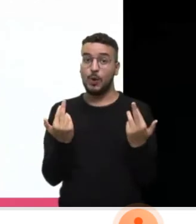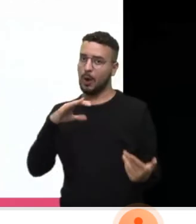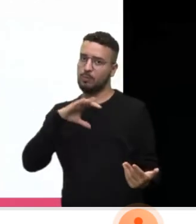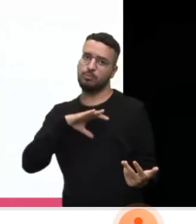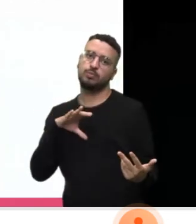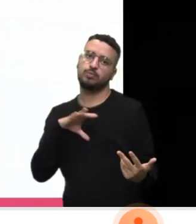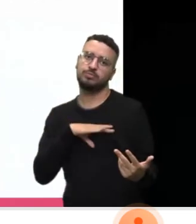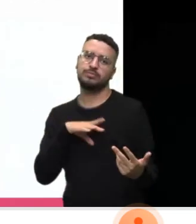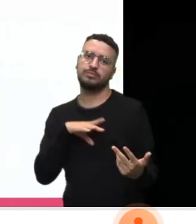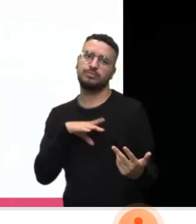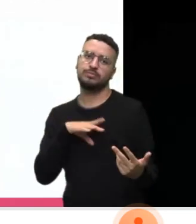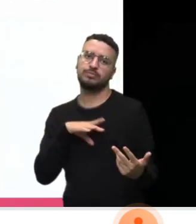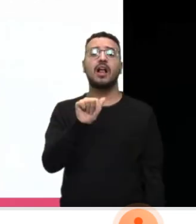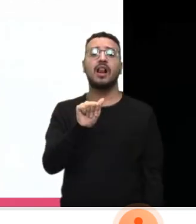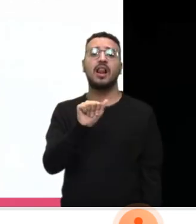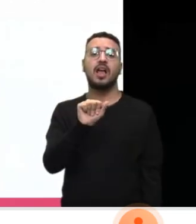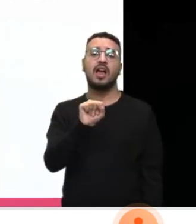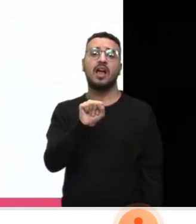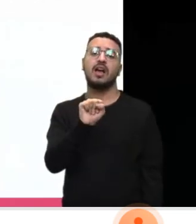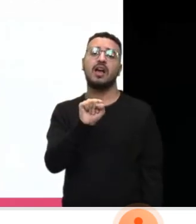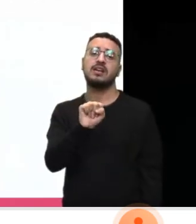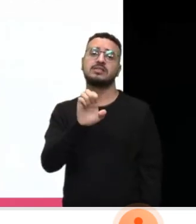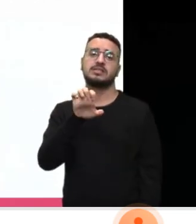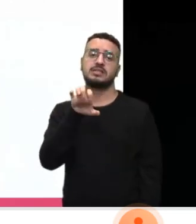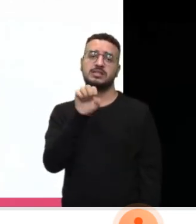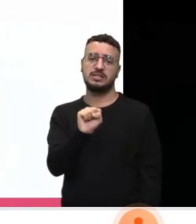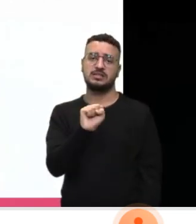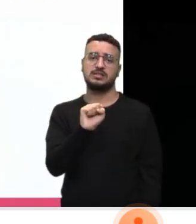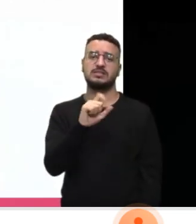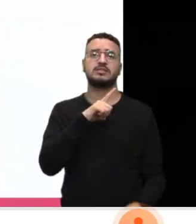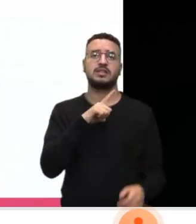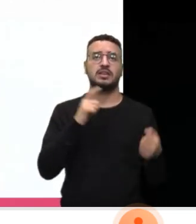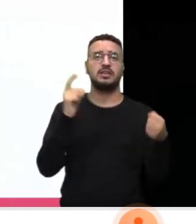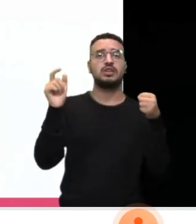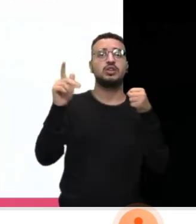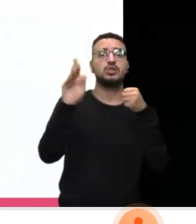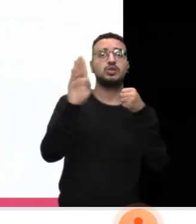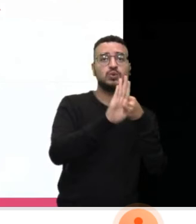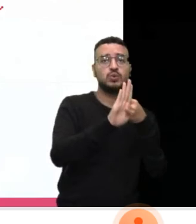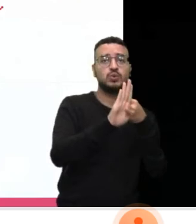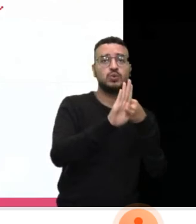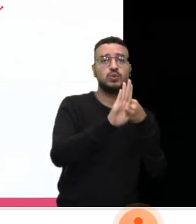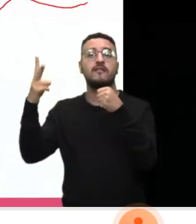temos substantivos, verbos, pronomes, advérbios,